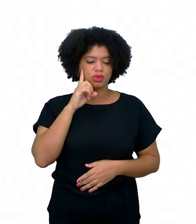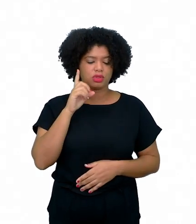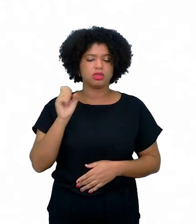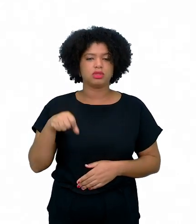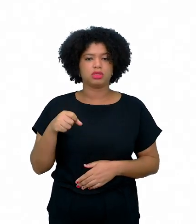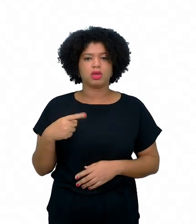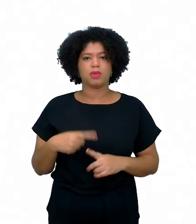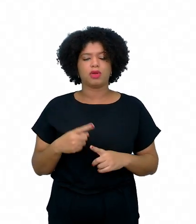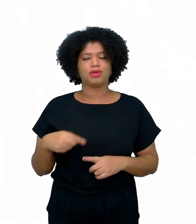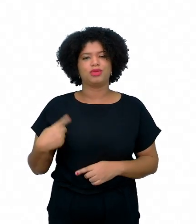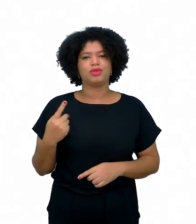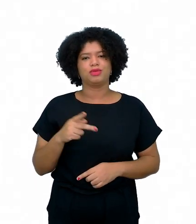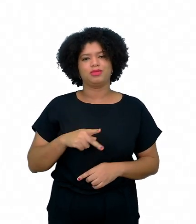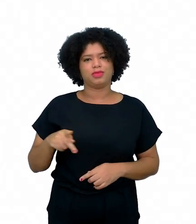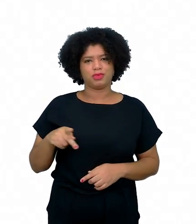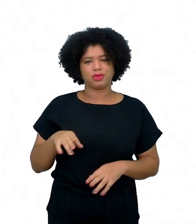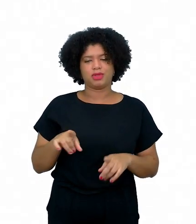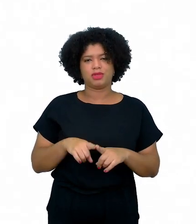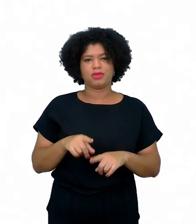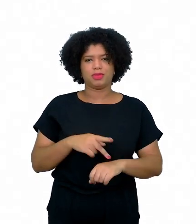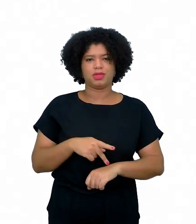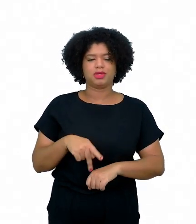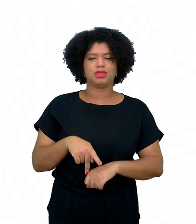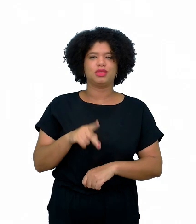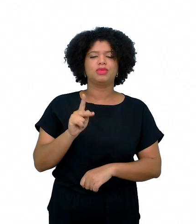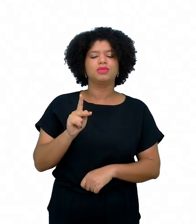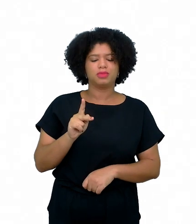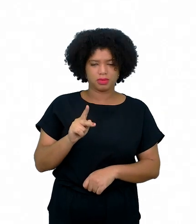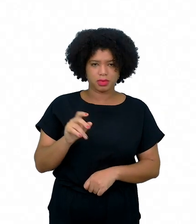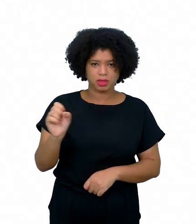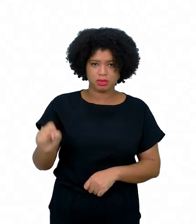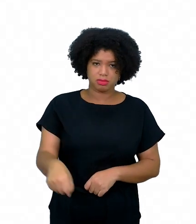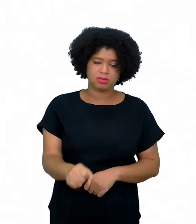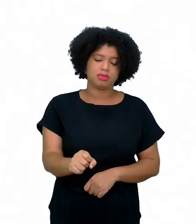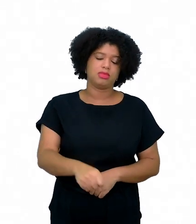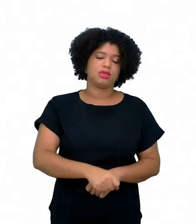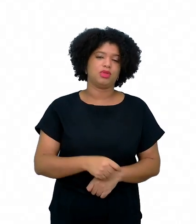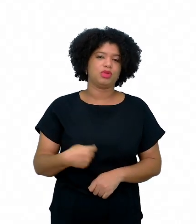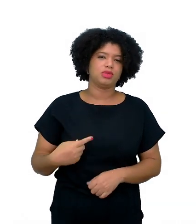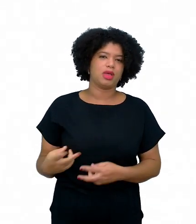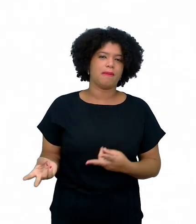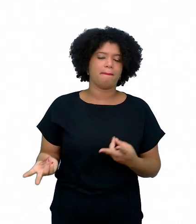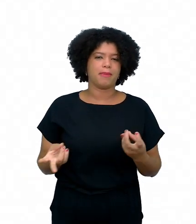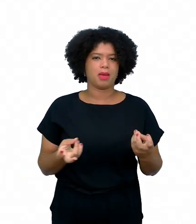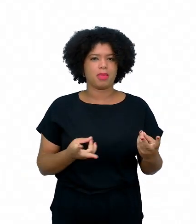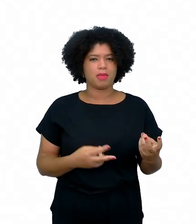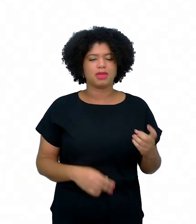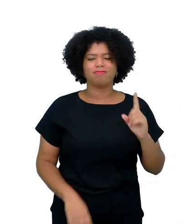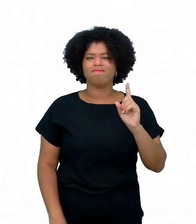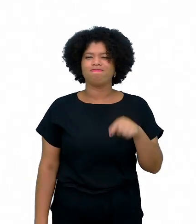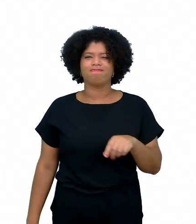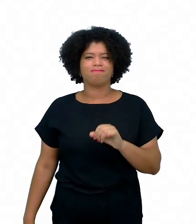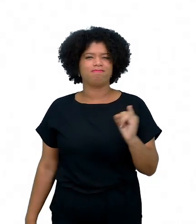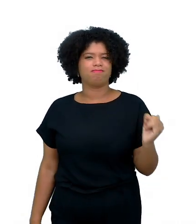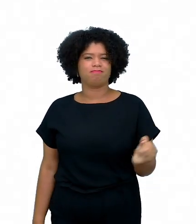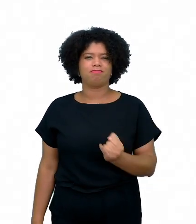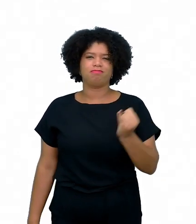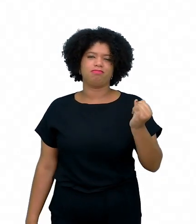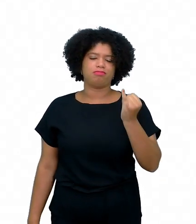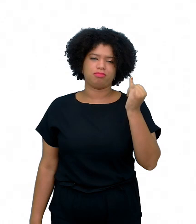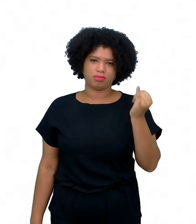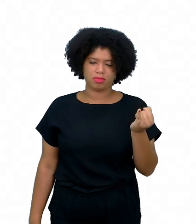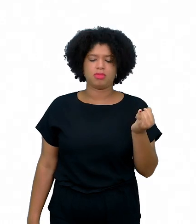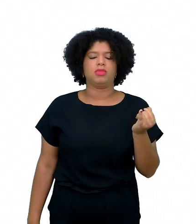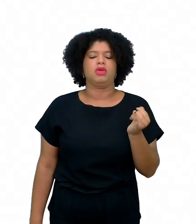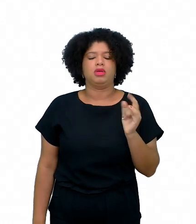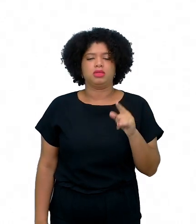enquanto professor, enquanto docente, né? A gente vê a cada dia o quanto é importante o